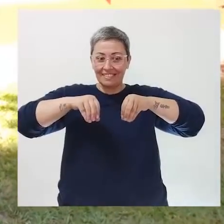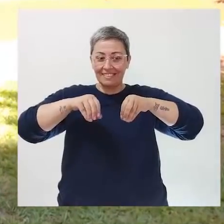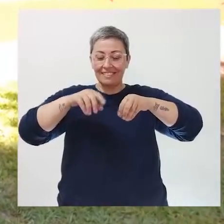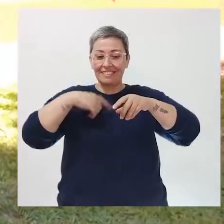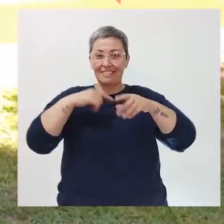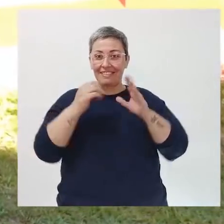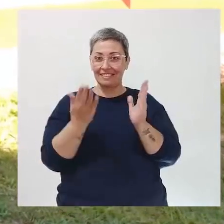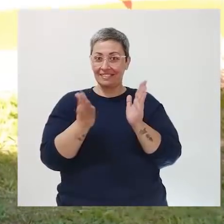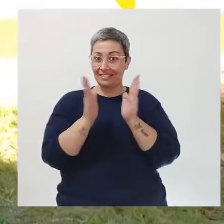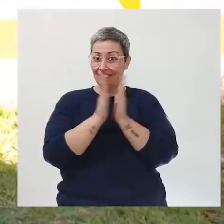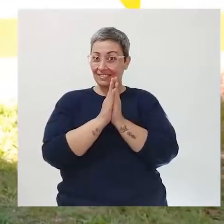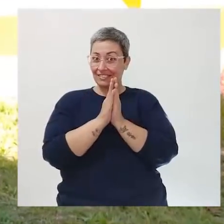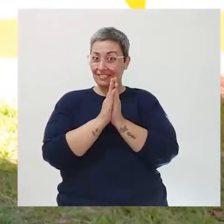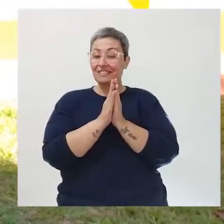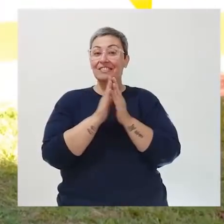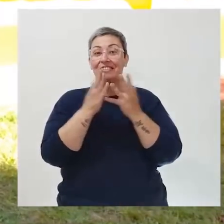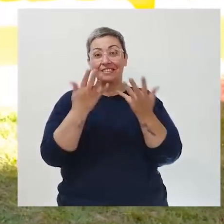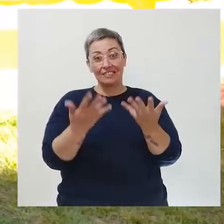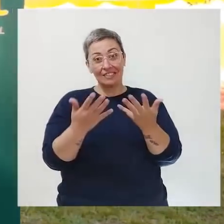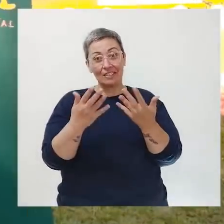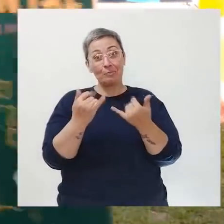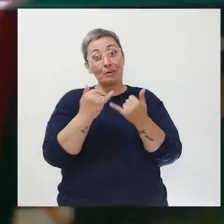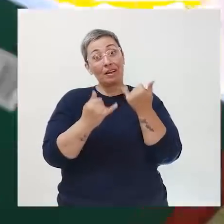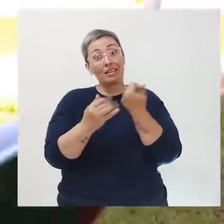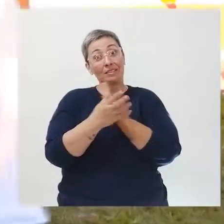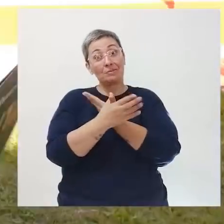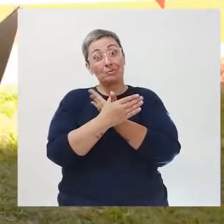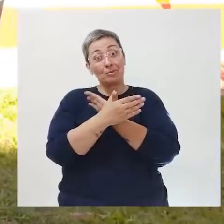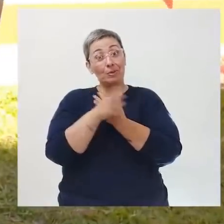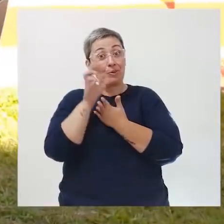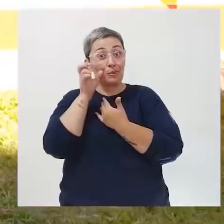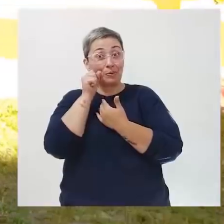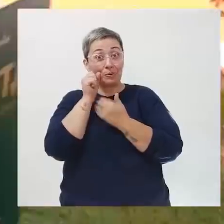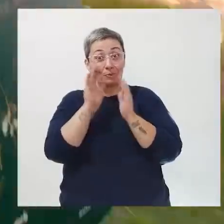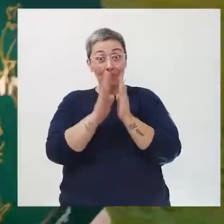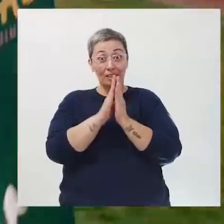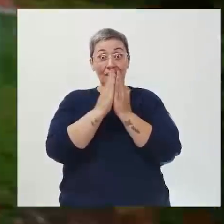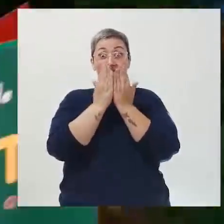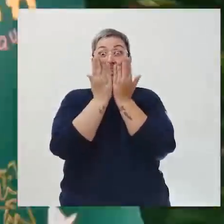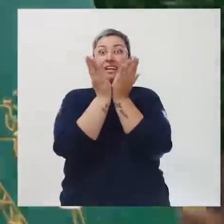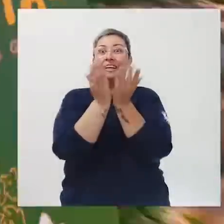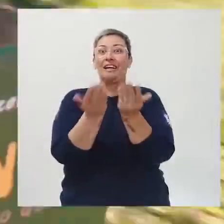Livro fechado é borboleta dormindo. Aberto,